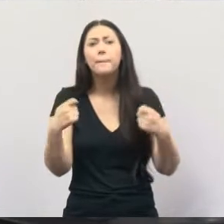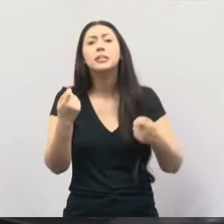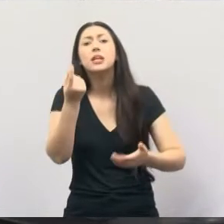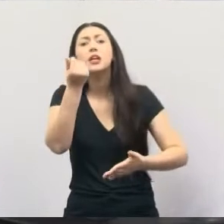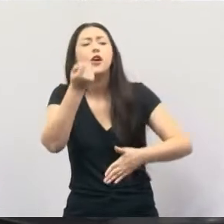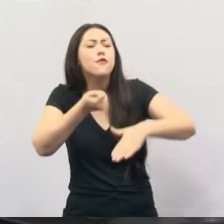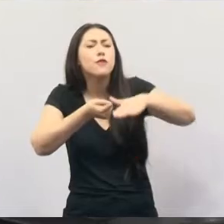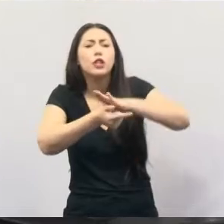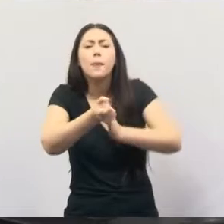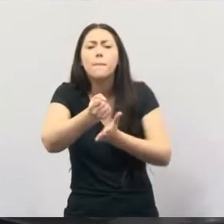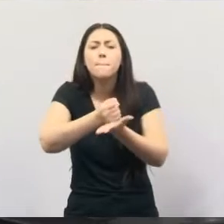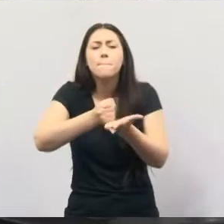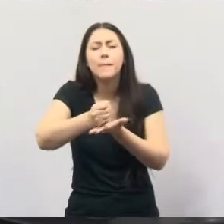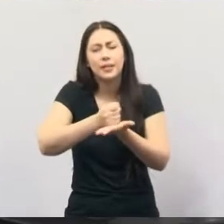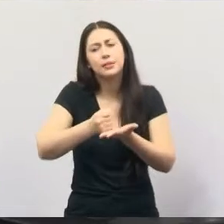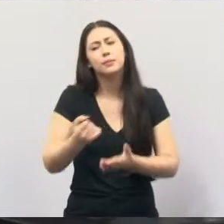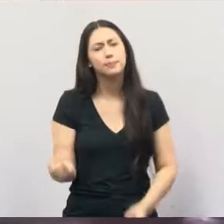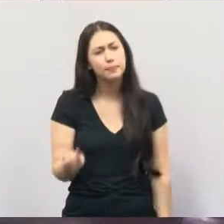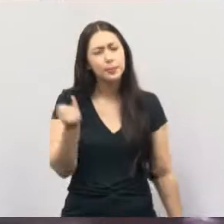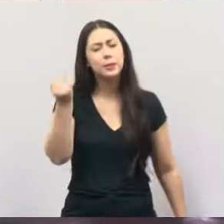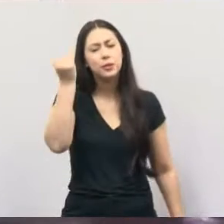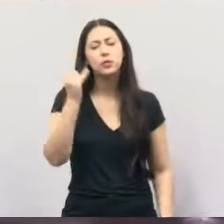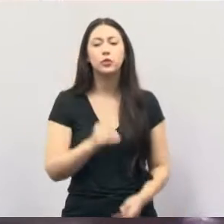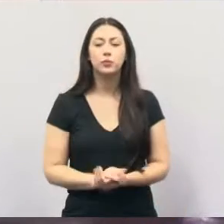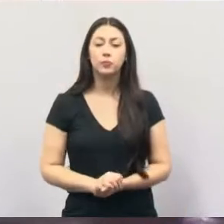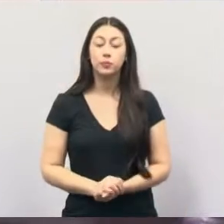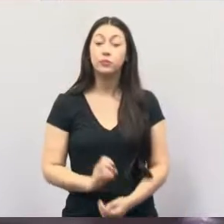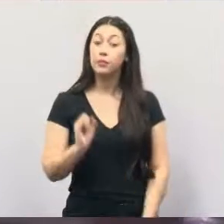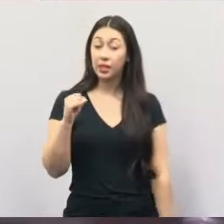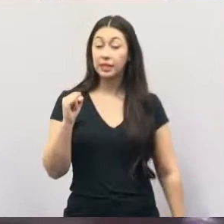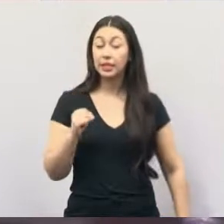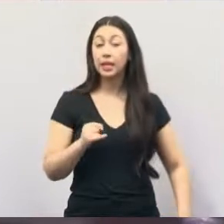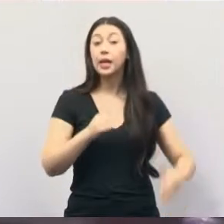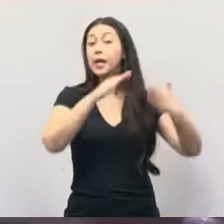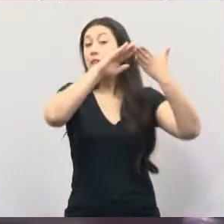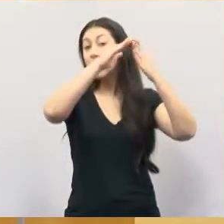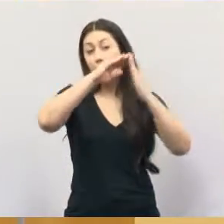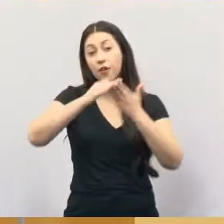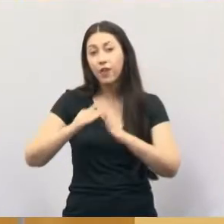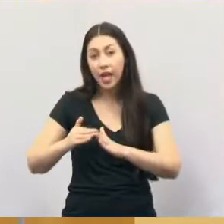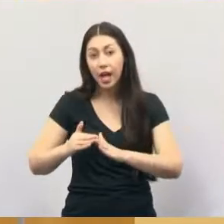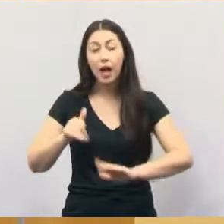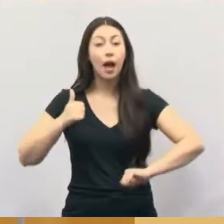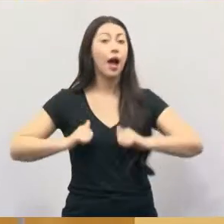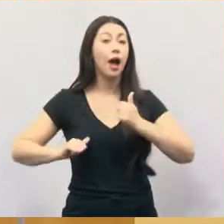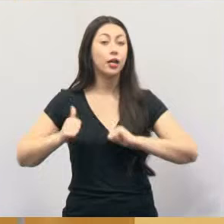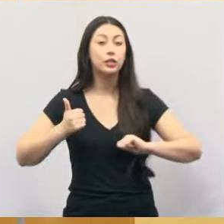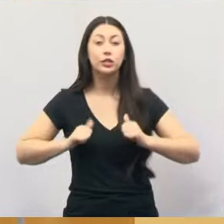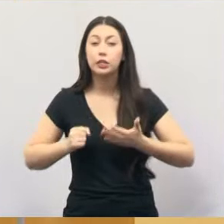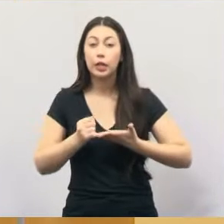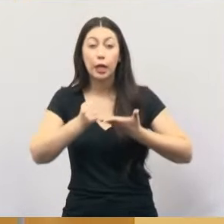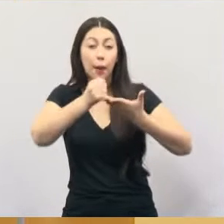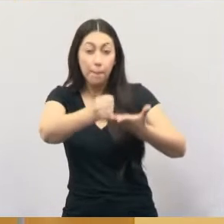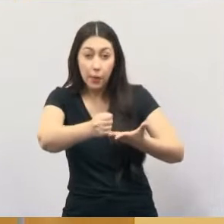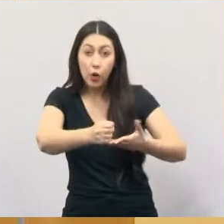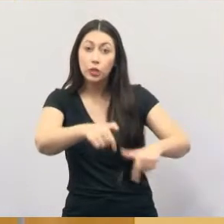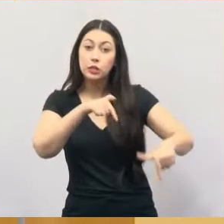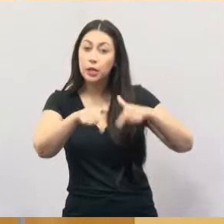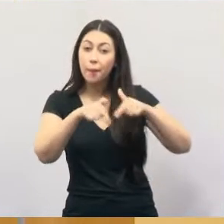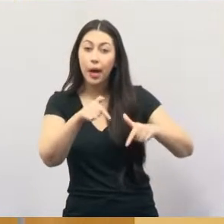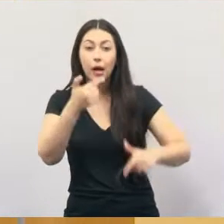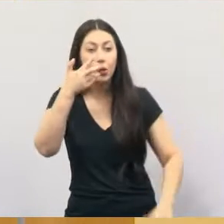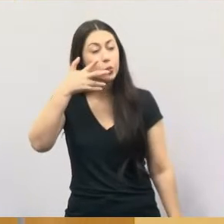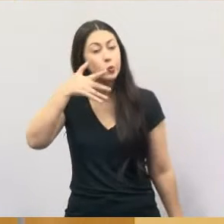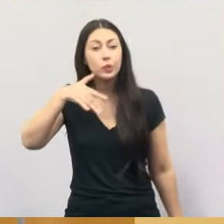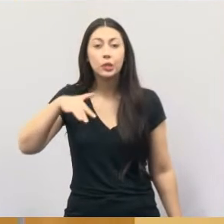na base, isso que é fundamental. Na periferia, com os artistas que prestam o serviço às nossas